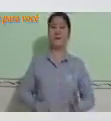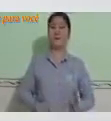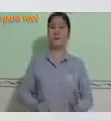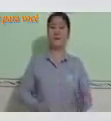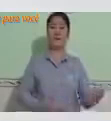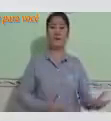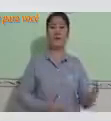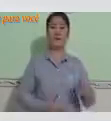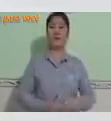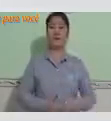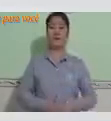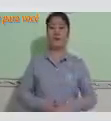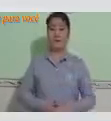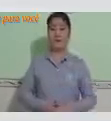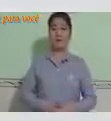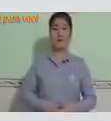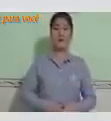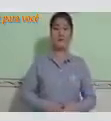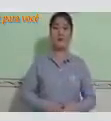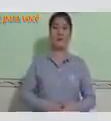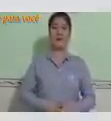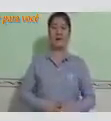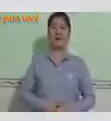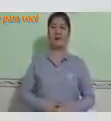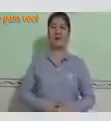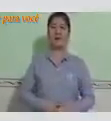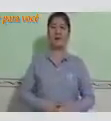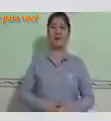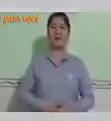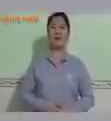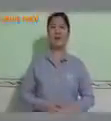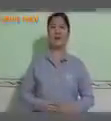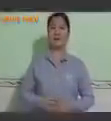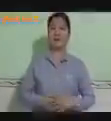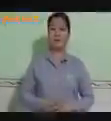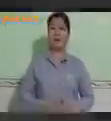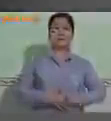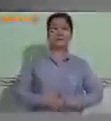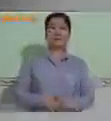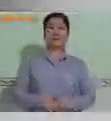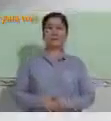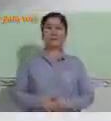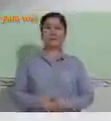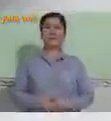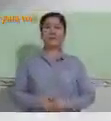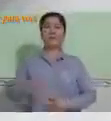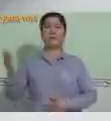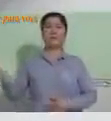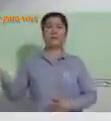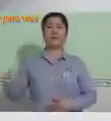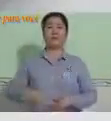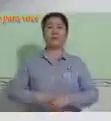mosquito, ponto e vírgula, colocar telas de proteção nas janelas e mosquiteiros na cama para dormir, ponto e vírgula, usar